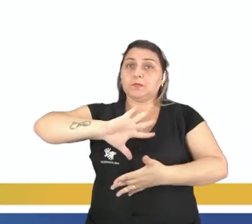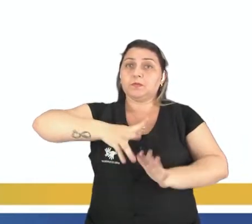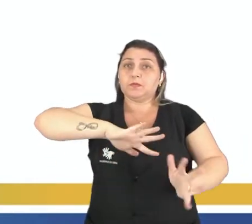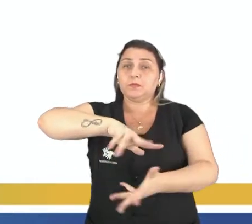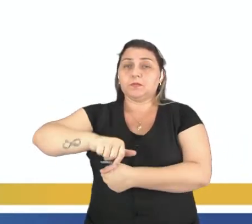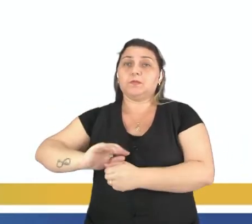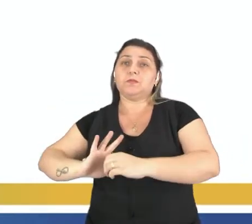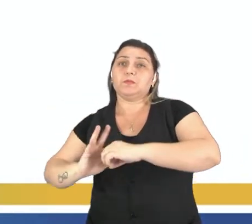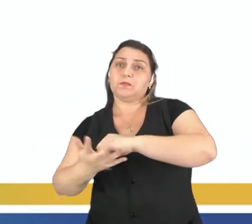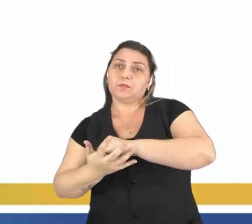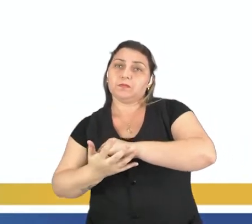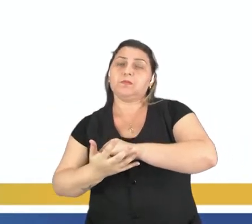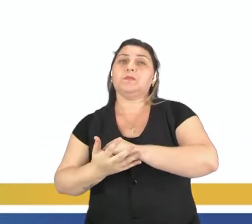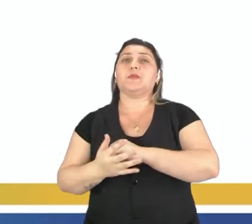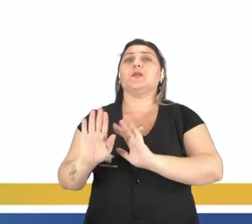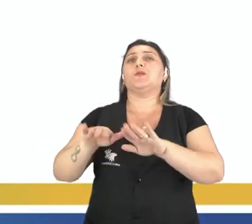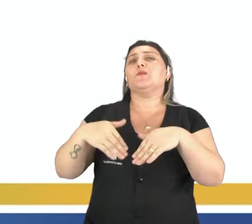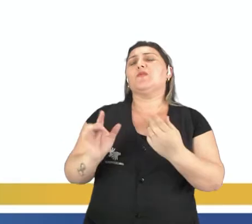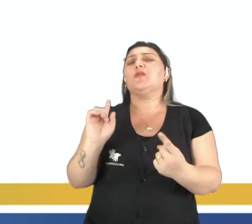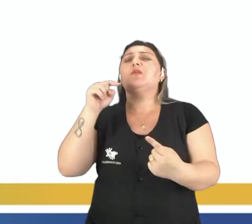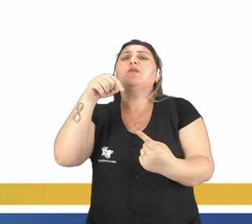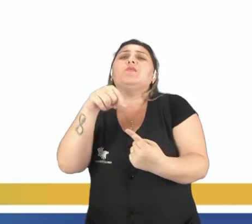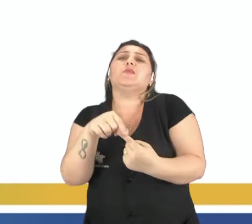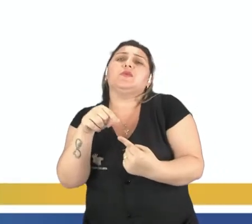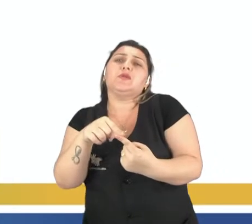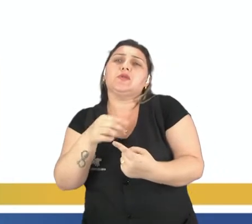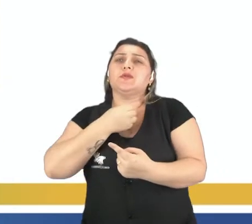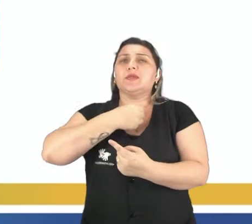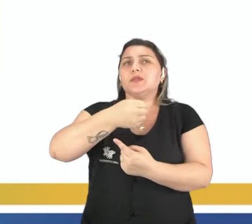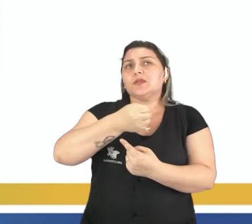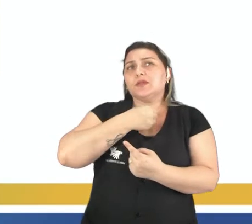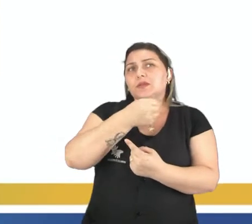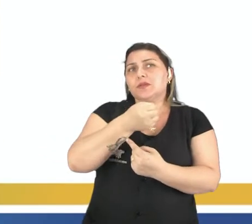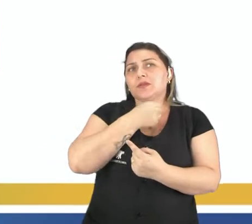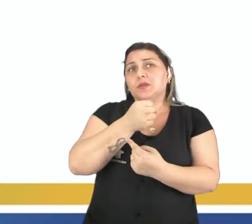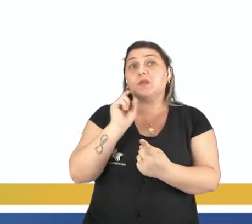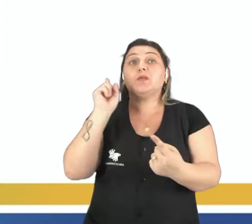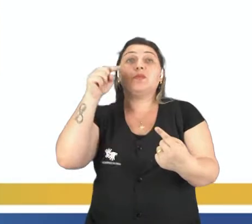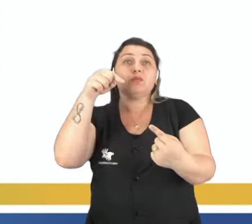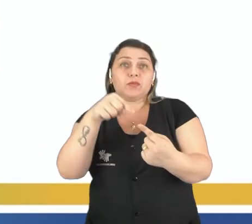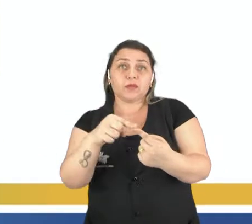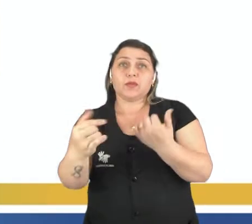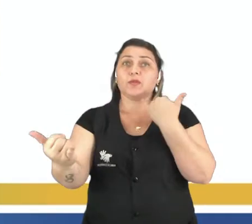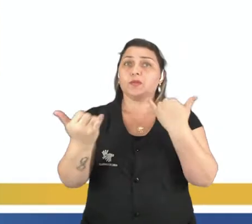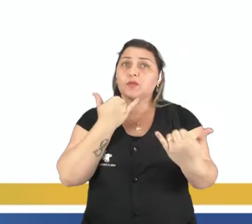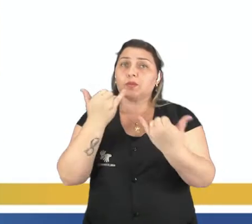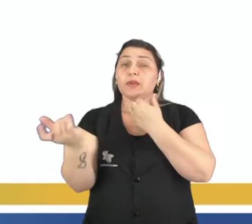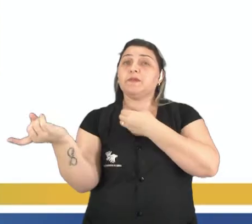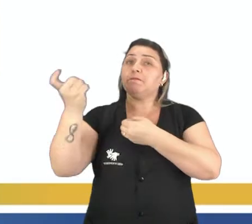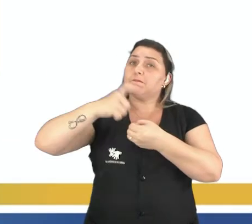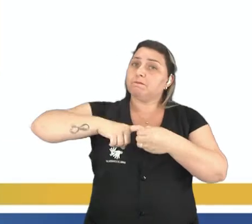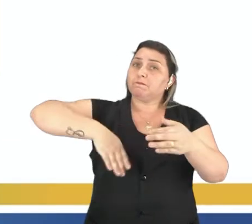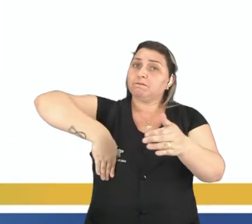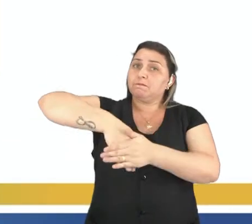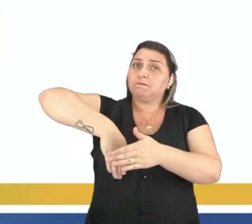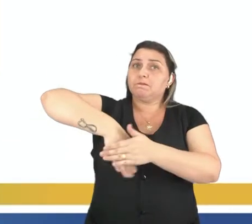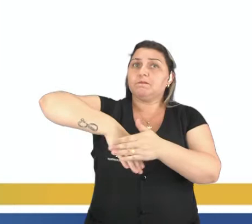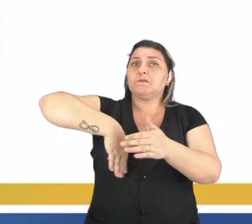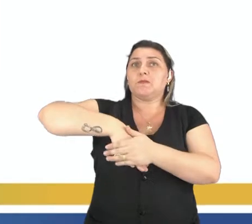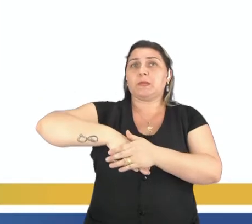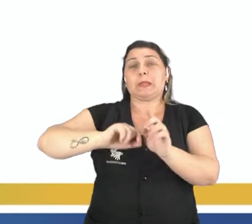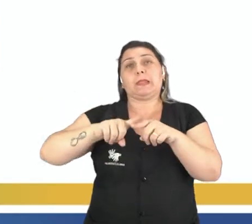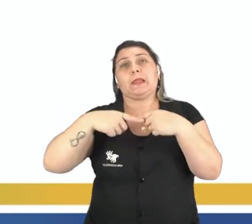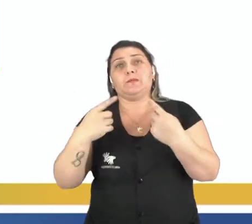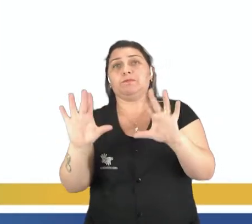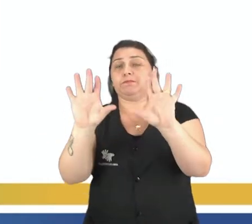de coronavírus. E qual o objetivo da reportagem? O objetivo é informar sobre o retorno do futebol,